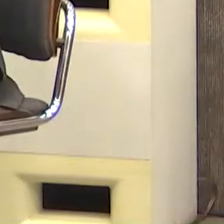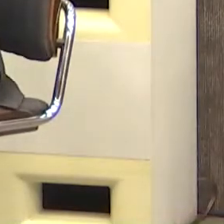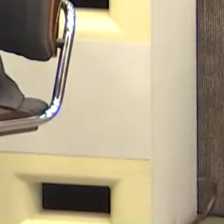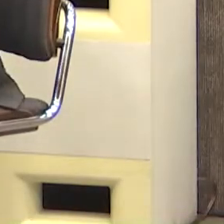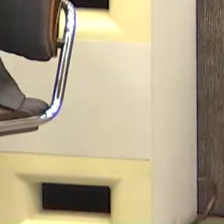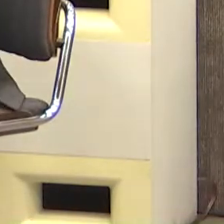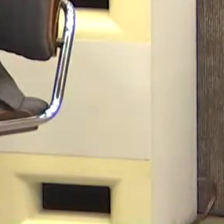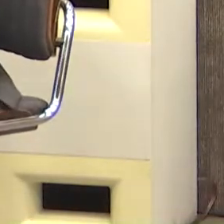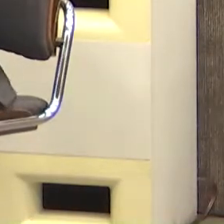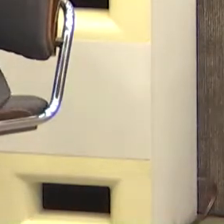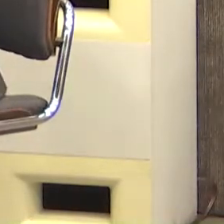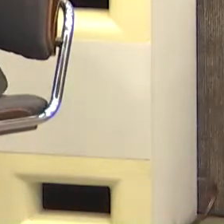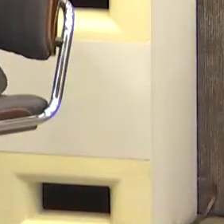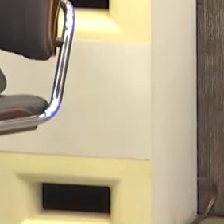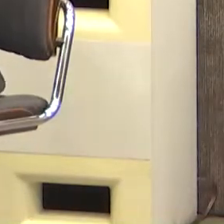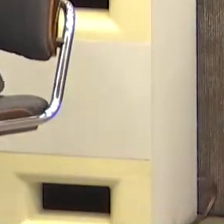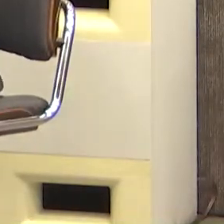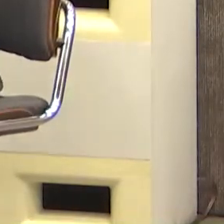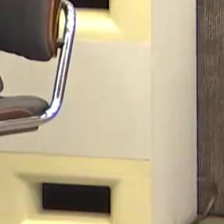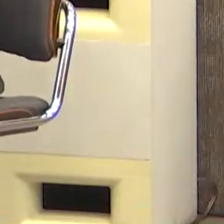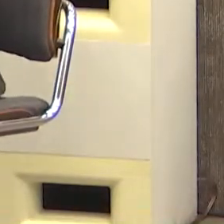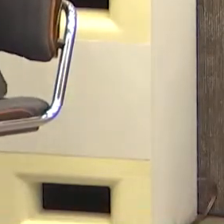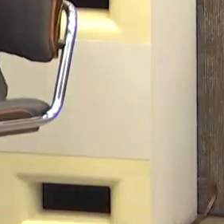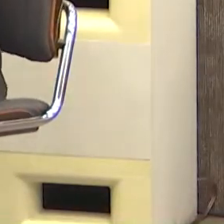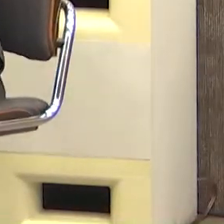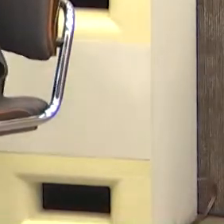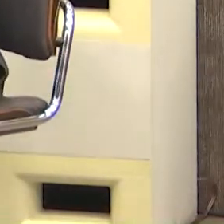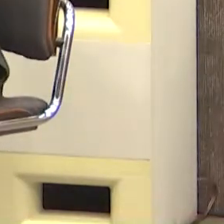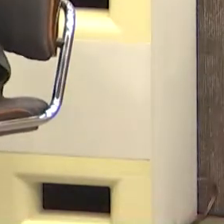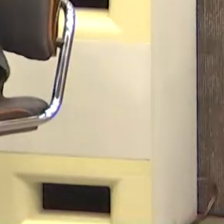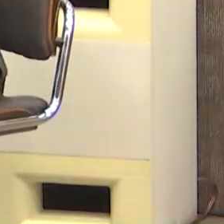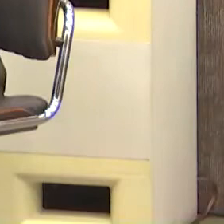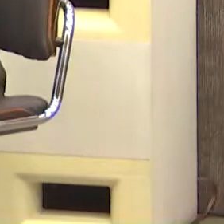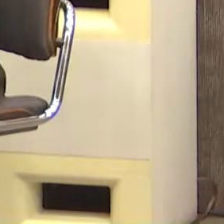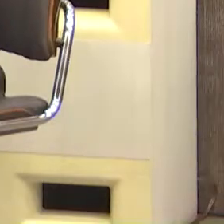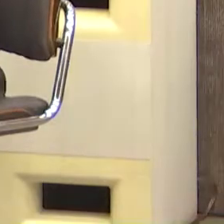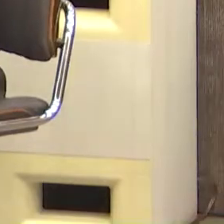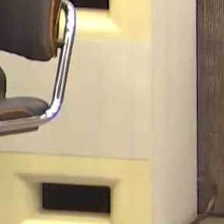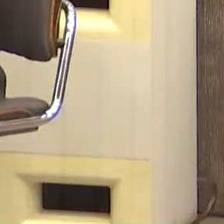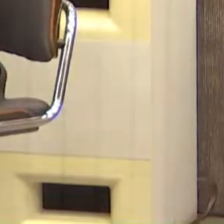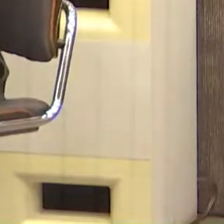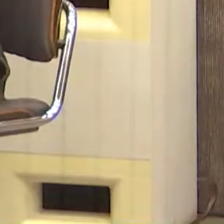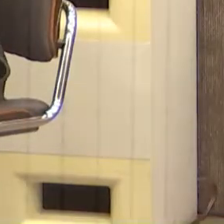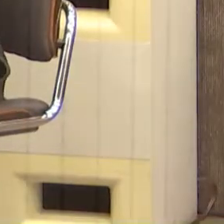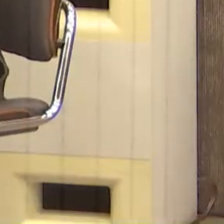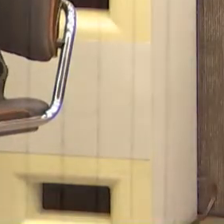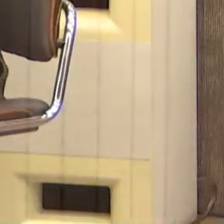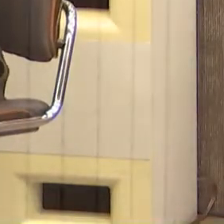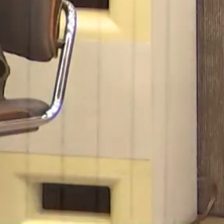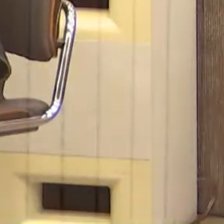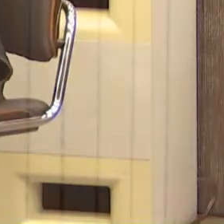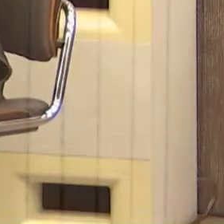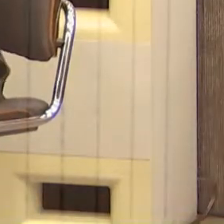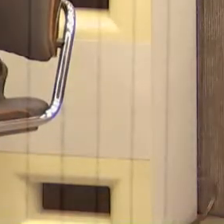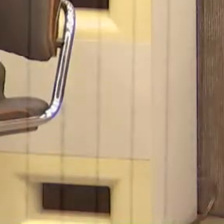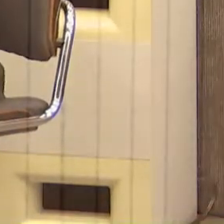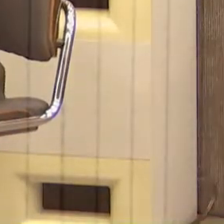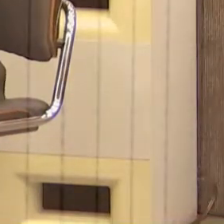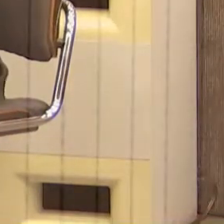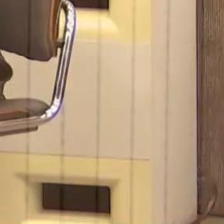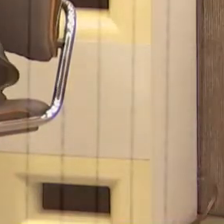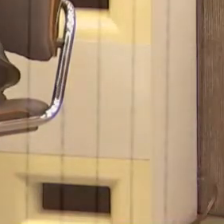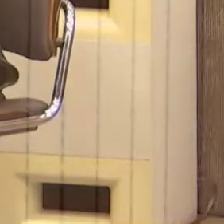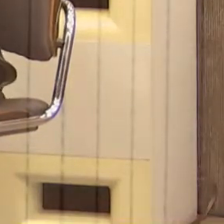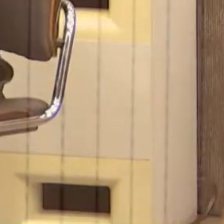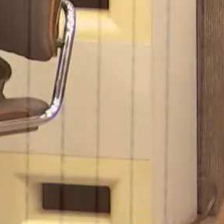de encantos, ninguém compreende a grande dor que sente